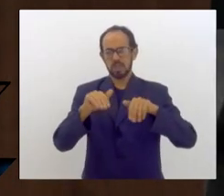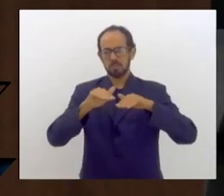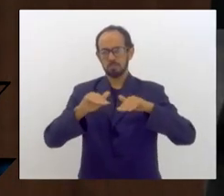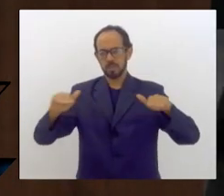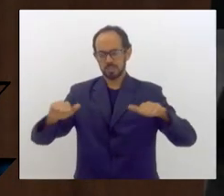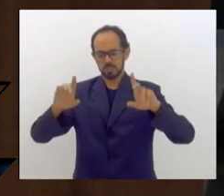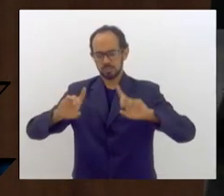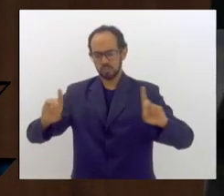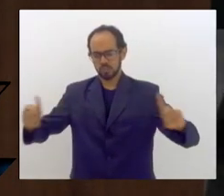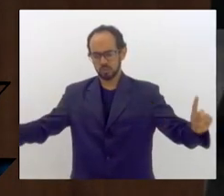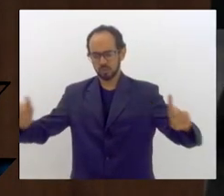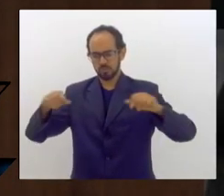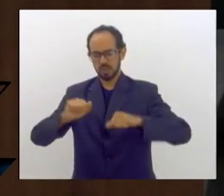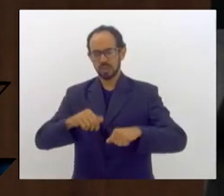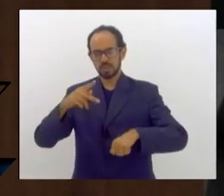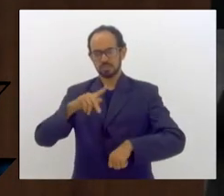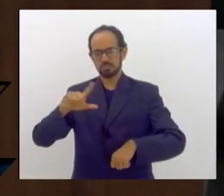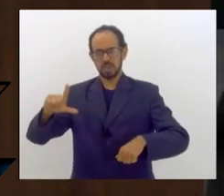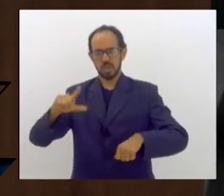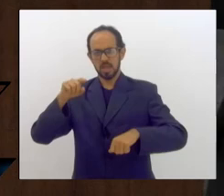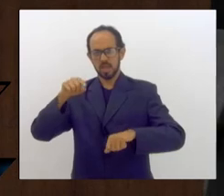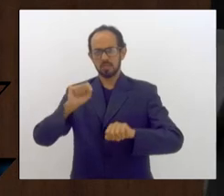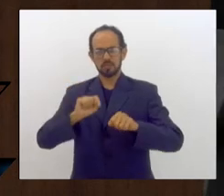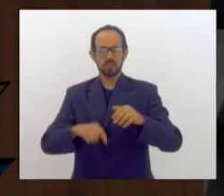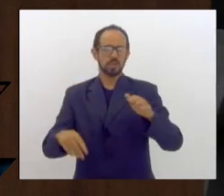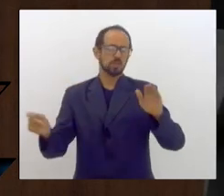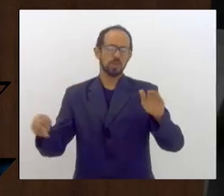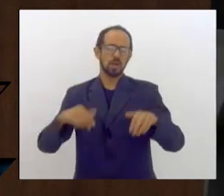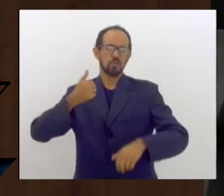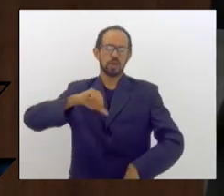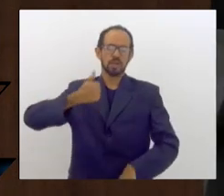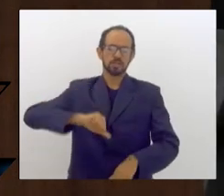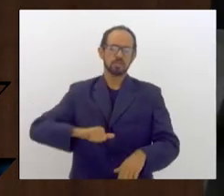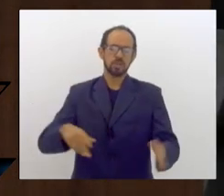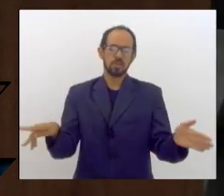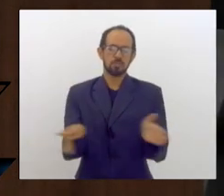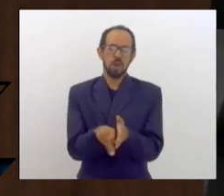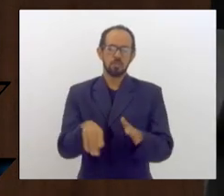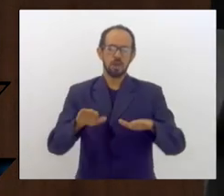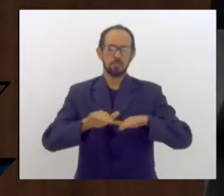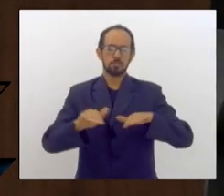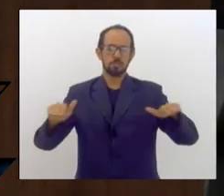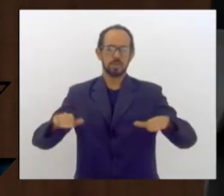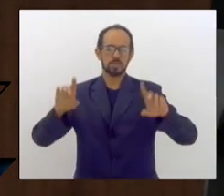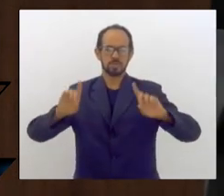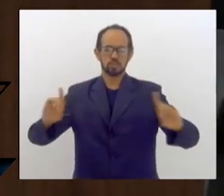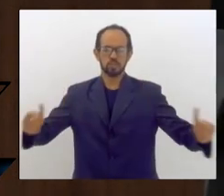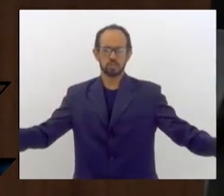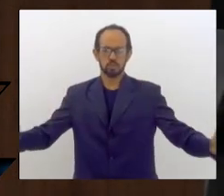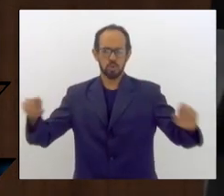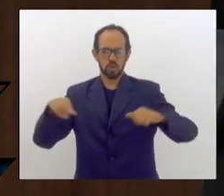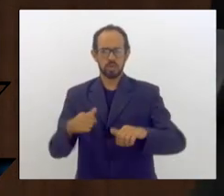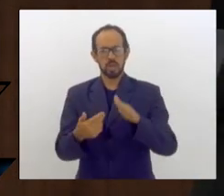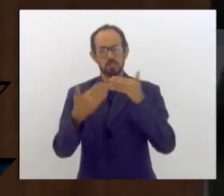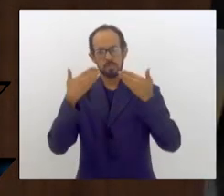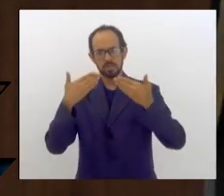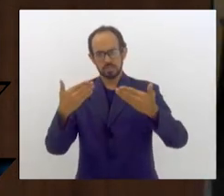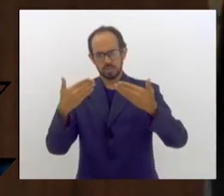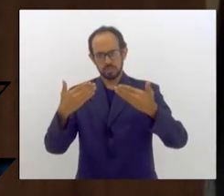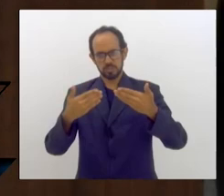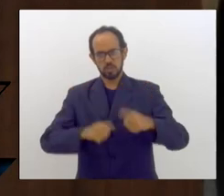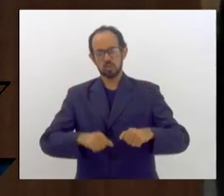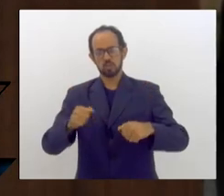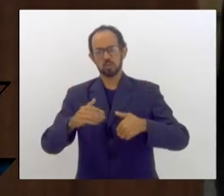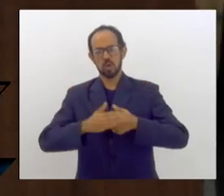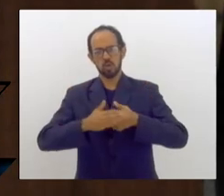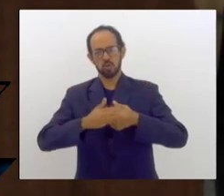que esses projetos fiquem adstritos à avaliação da mesa diretora e à apresentação do seu autor, para que